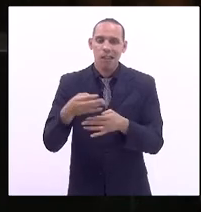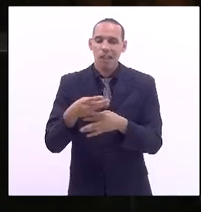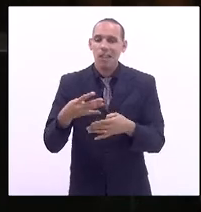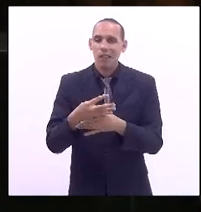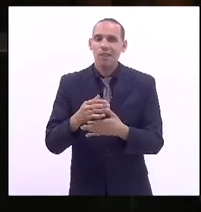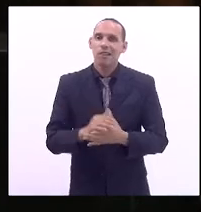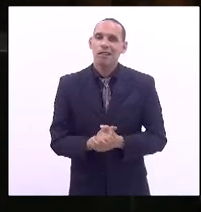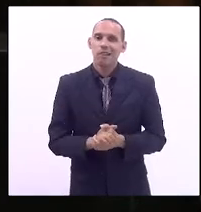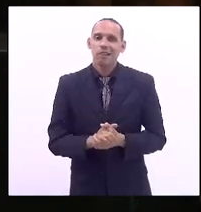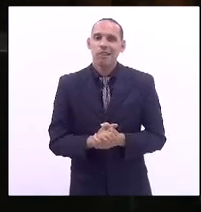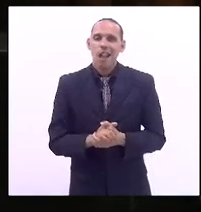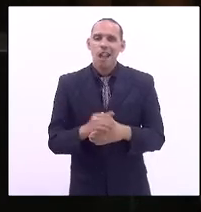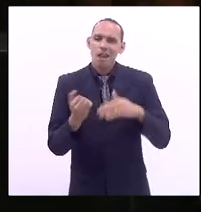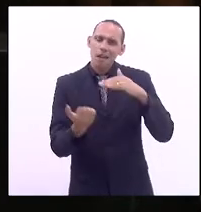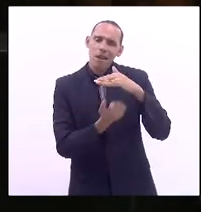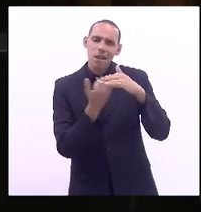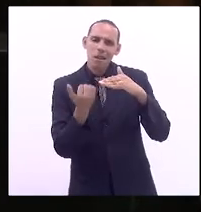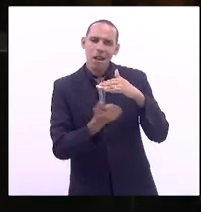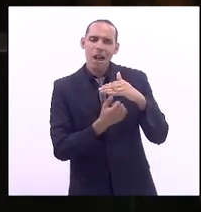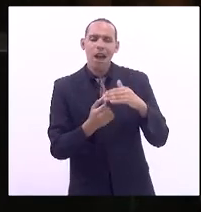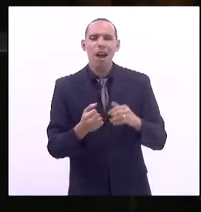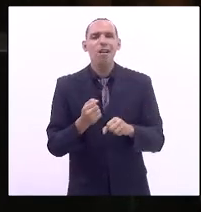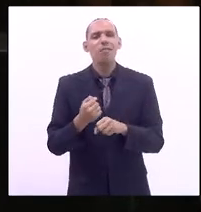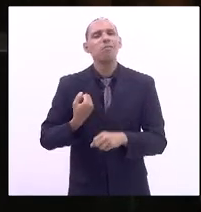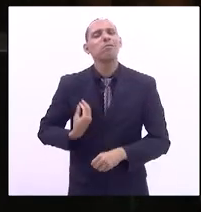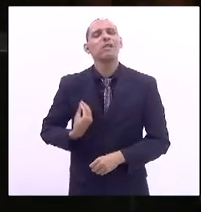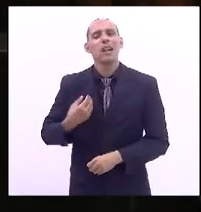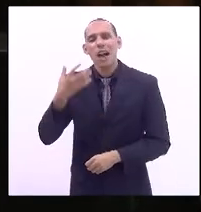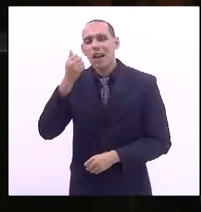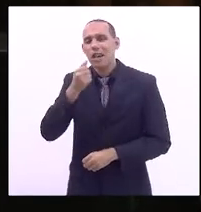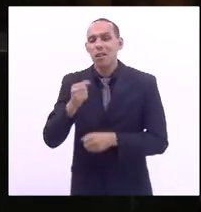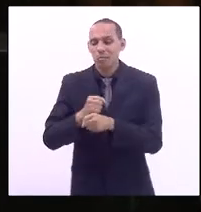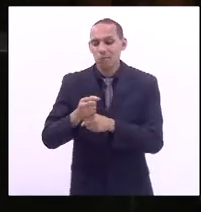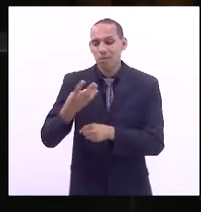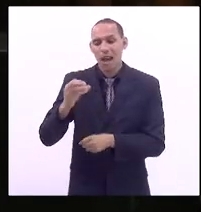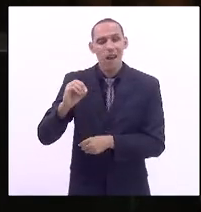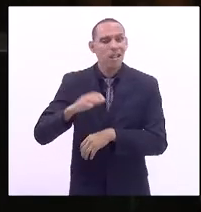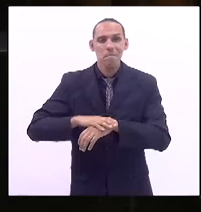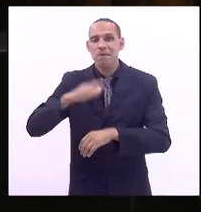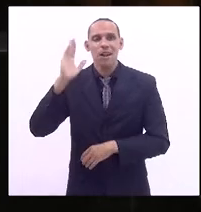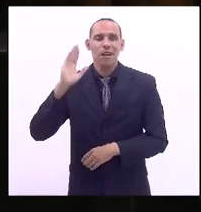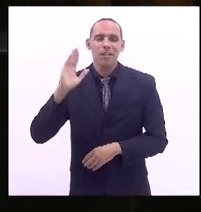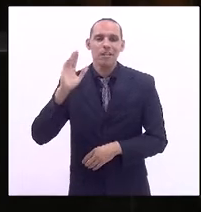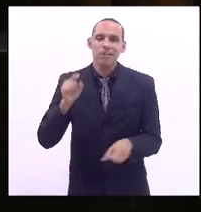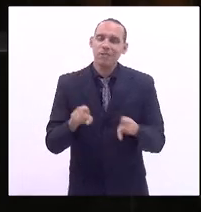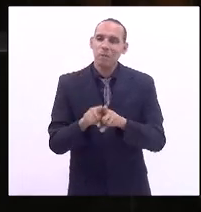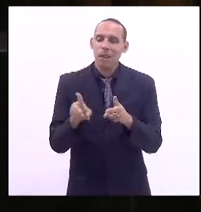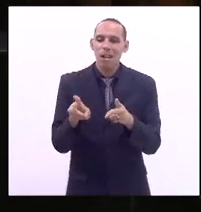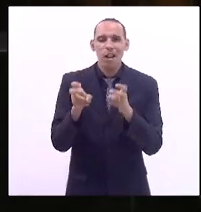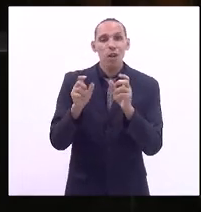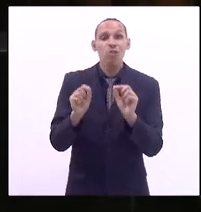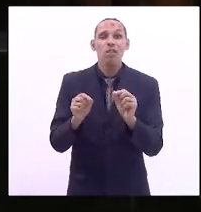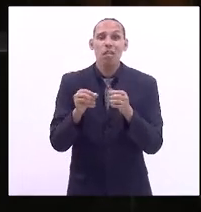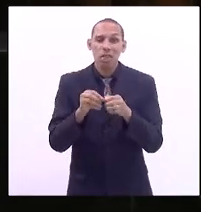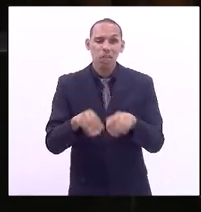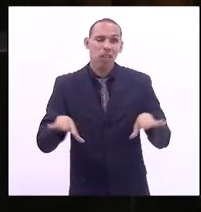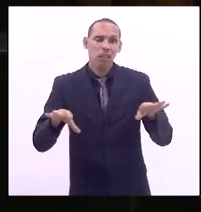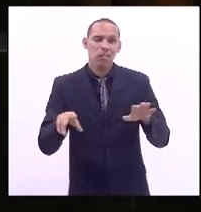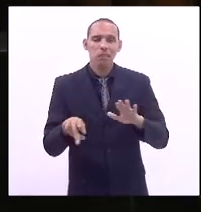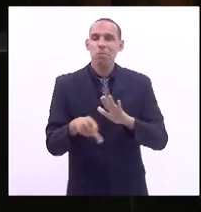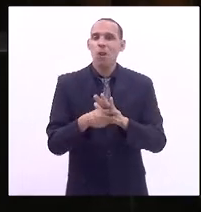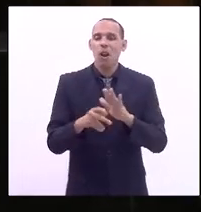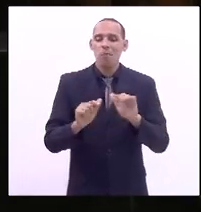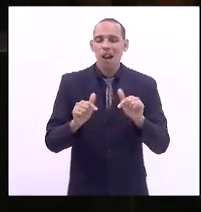que já sobrevivem por mais por 40 anos e Em contrapartida a reconhecer o prejuízo causado